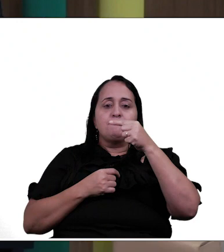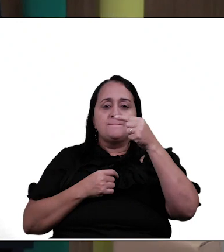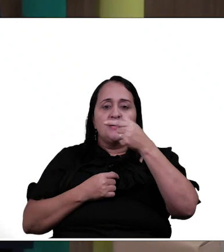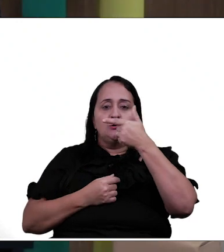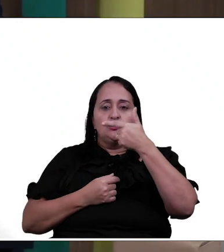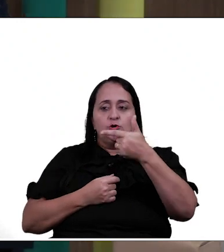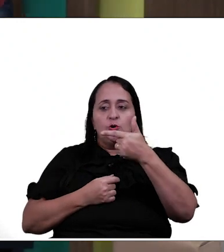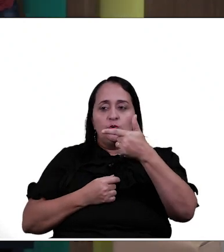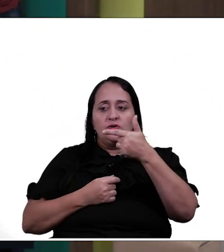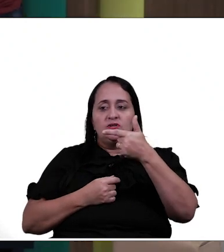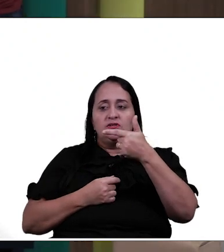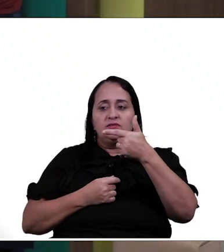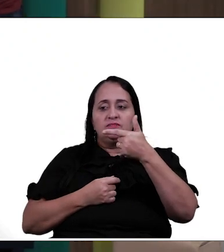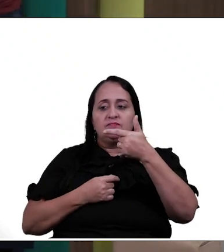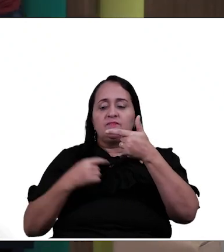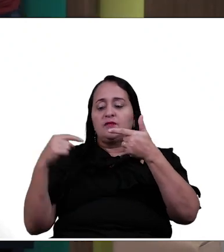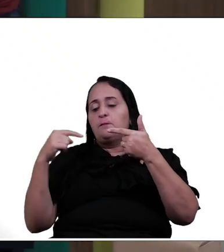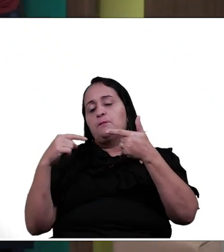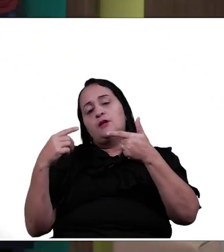por exemplo,